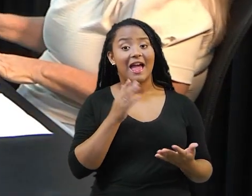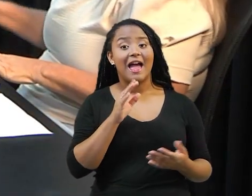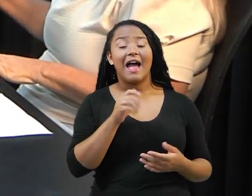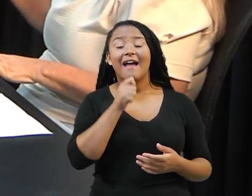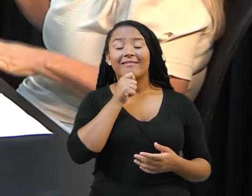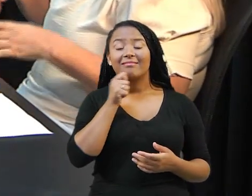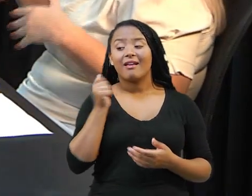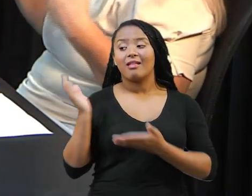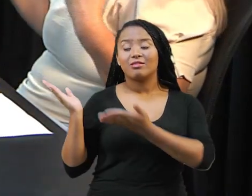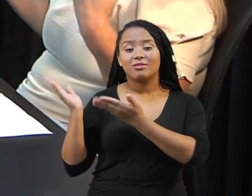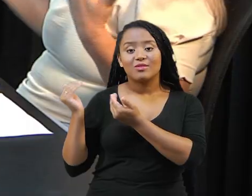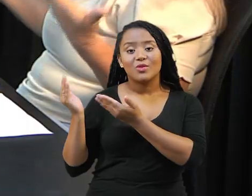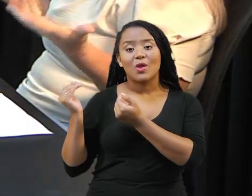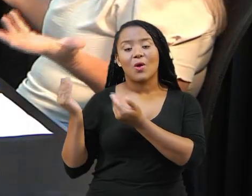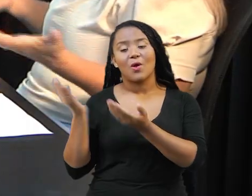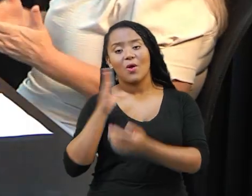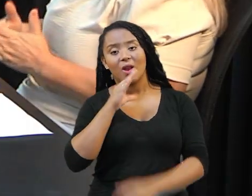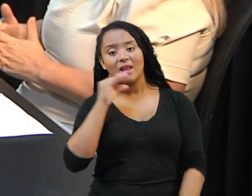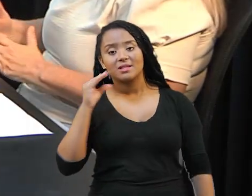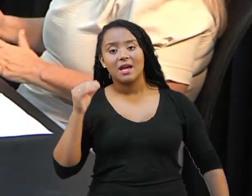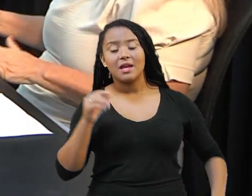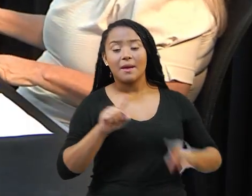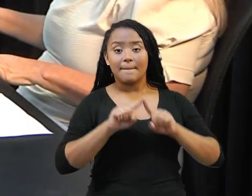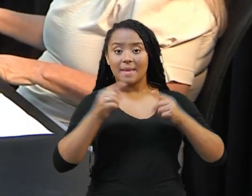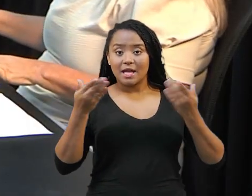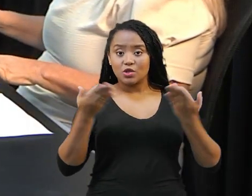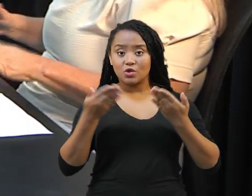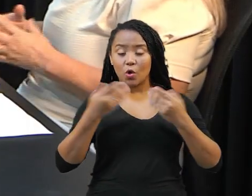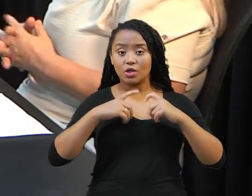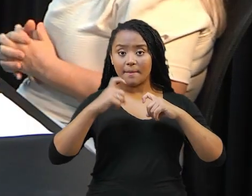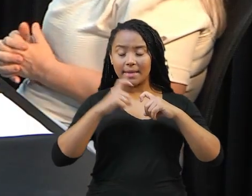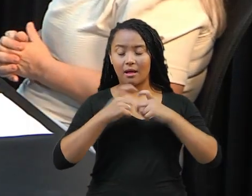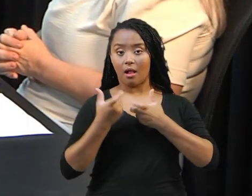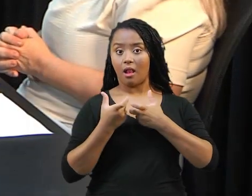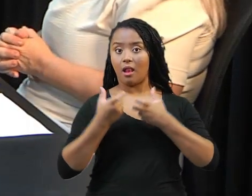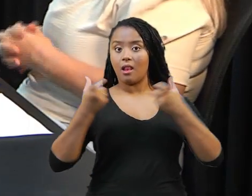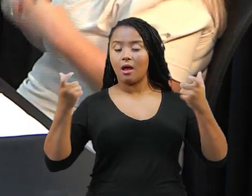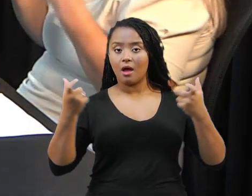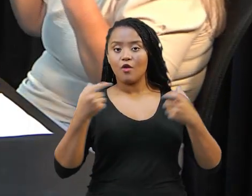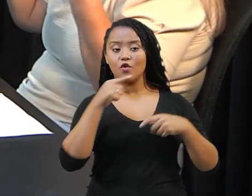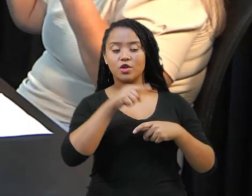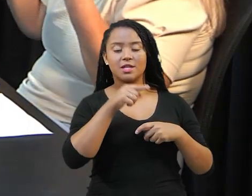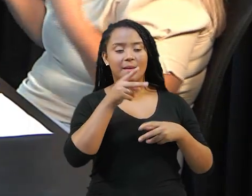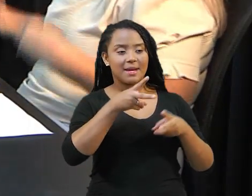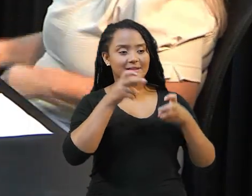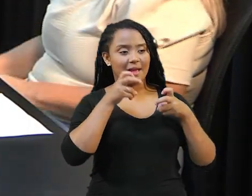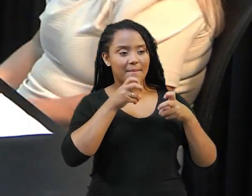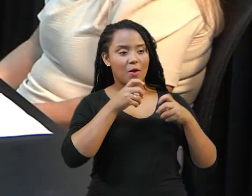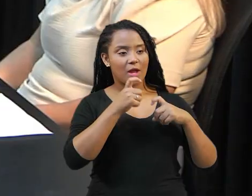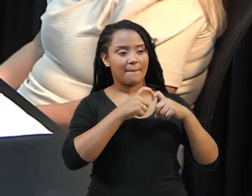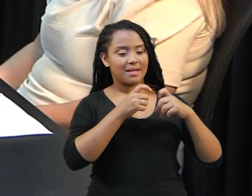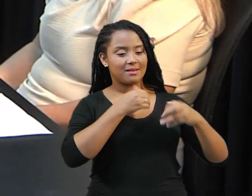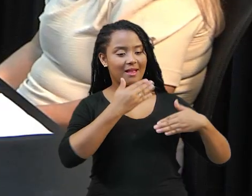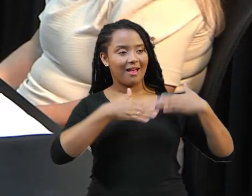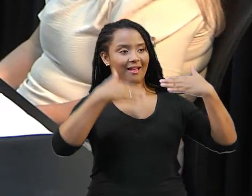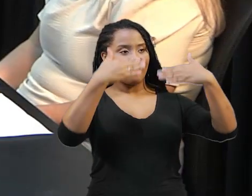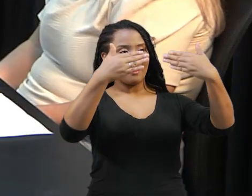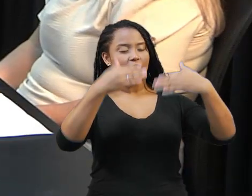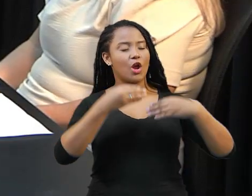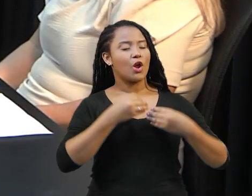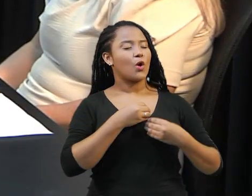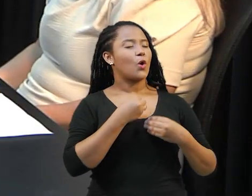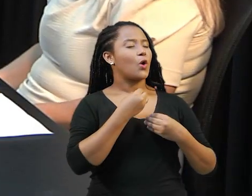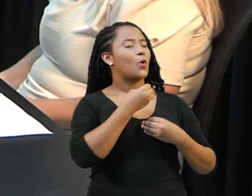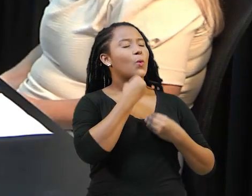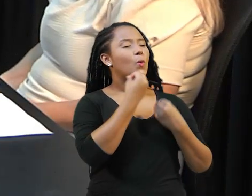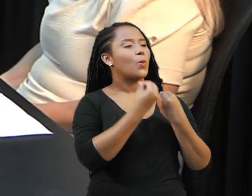hoje a medicina tem grande... O senhor acompanhou todo esse desenvolvimento da medicina. Como que o senhor tem visto isso? É maravilhoso,